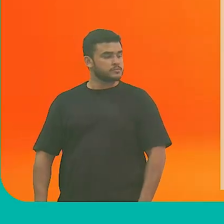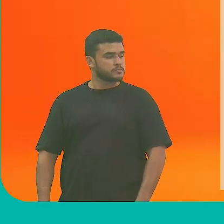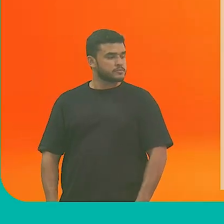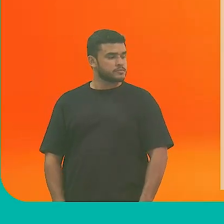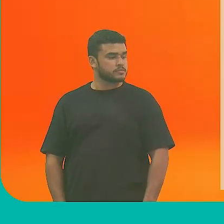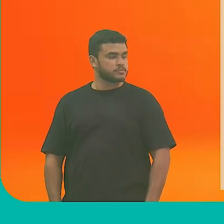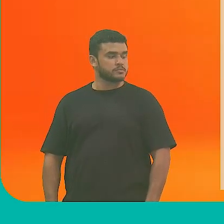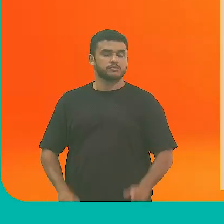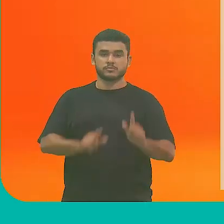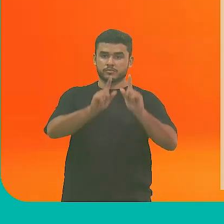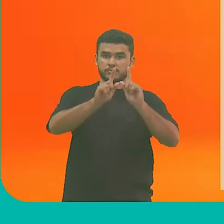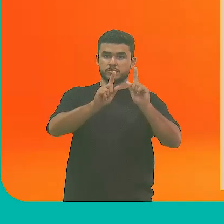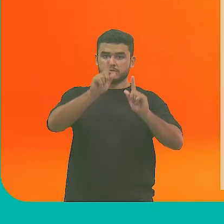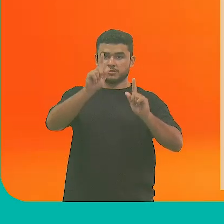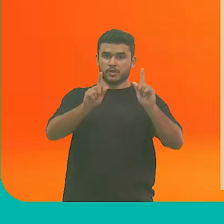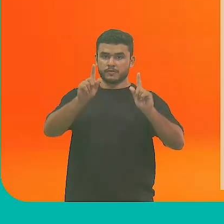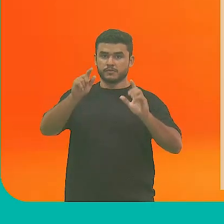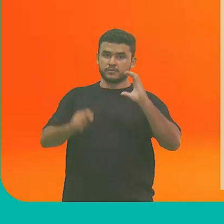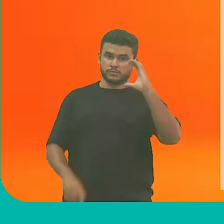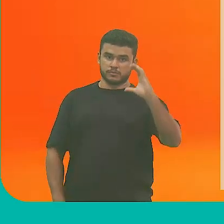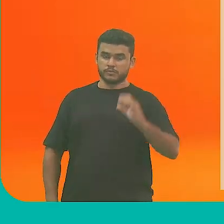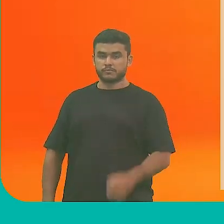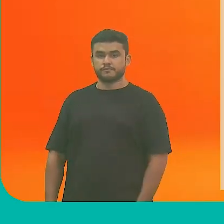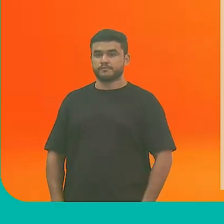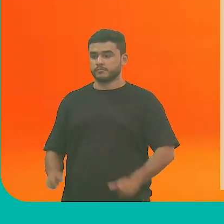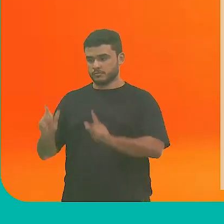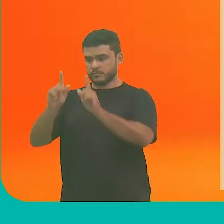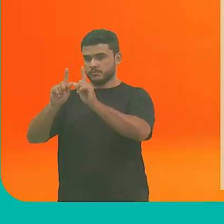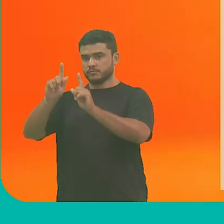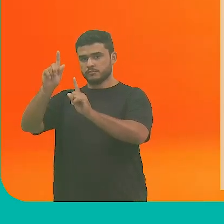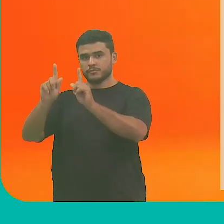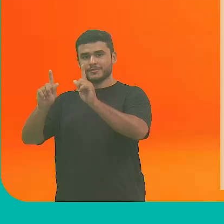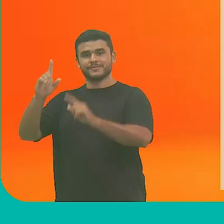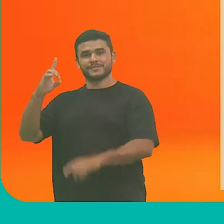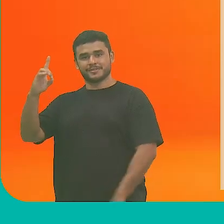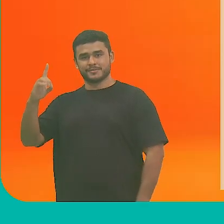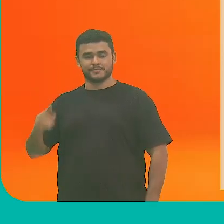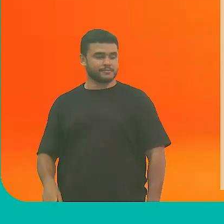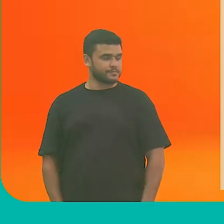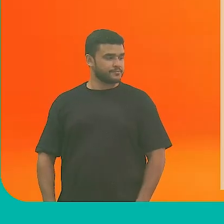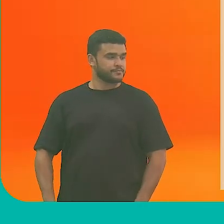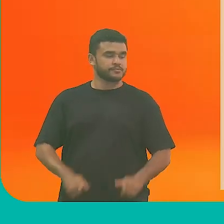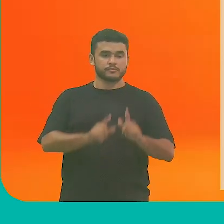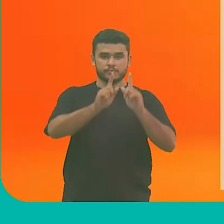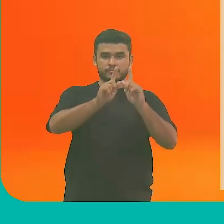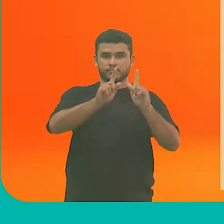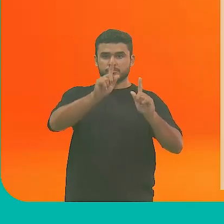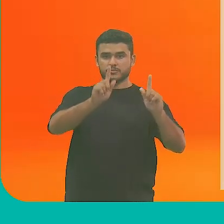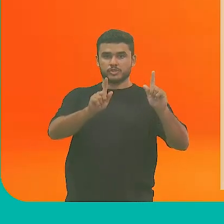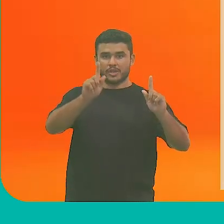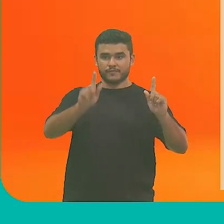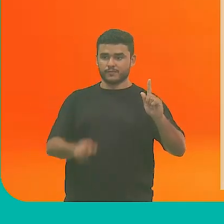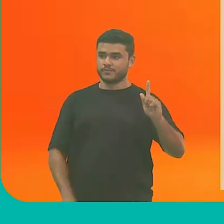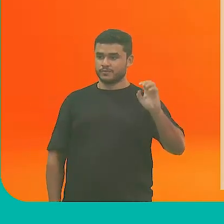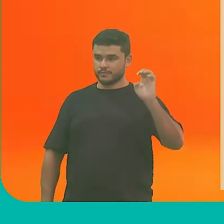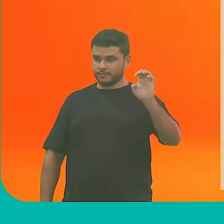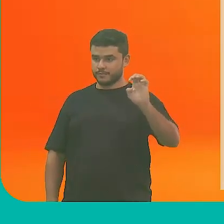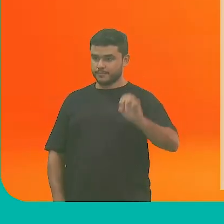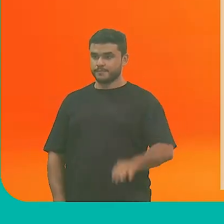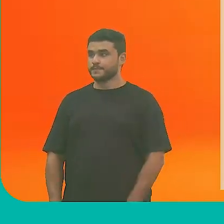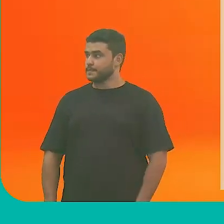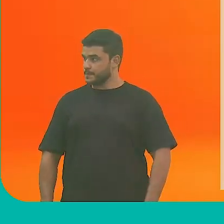gráfico C, gráfico D e o gráfico E. Ele quer